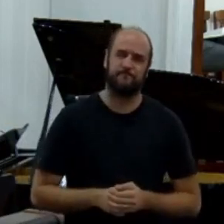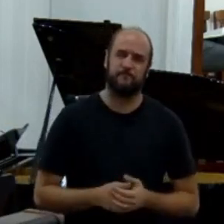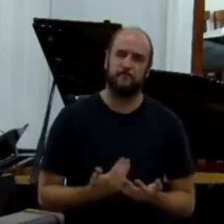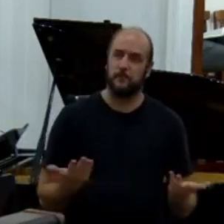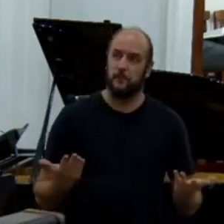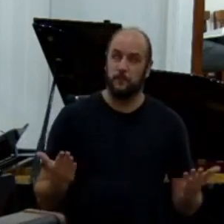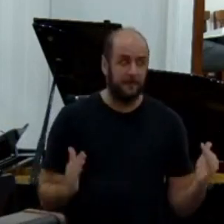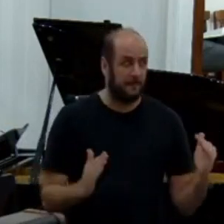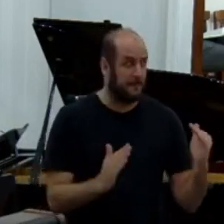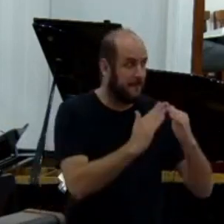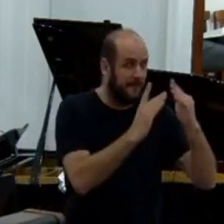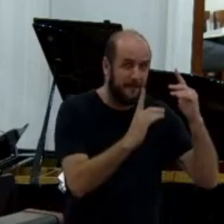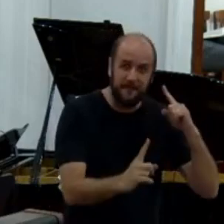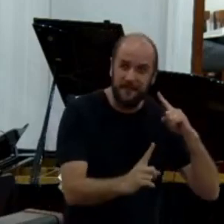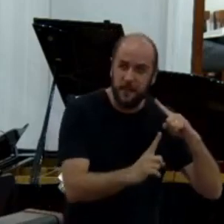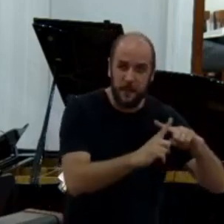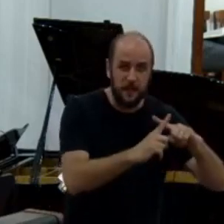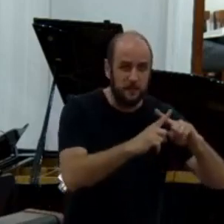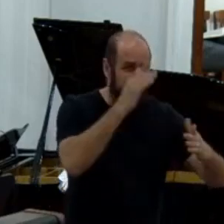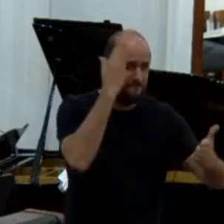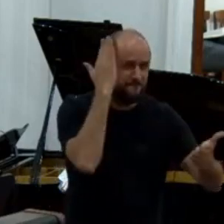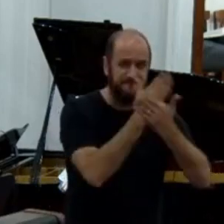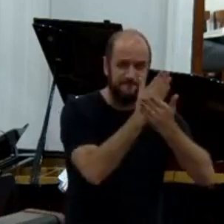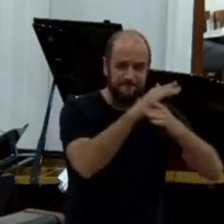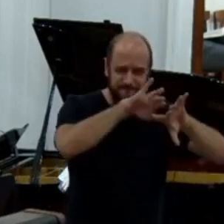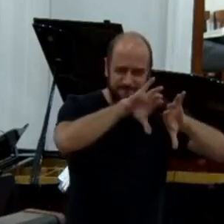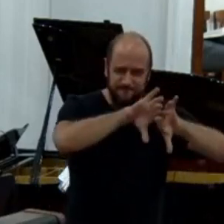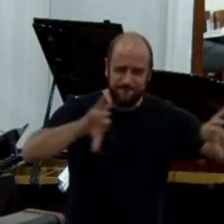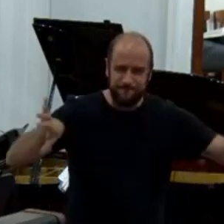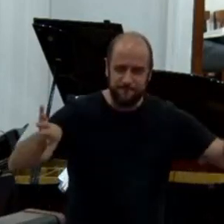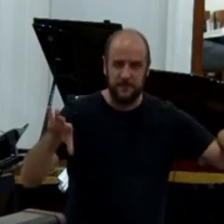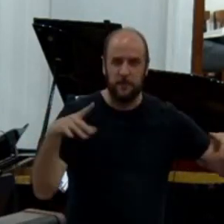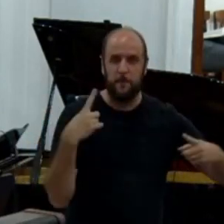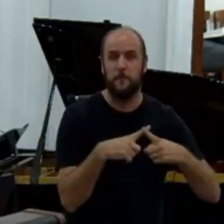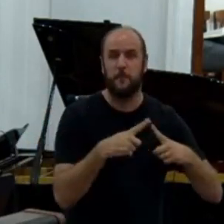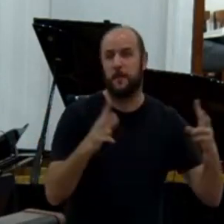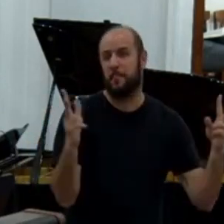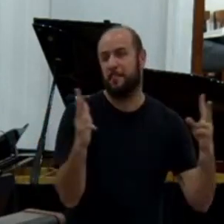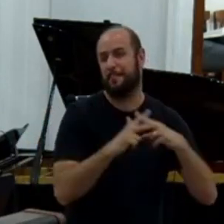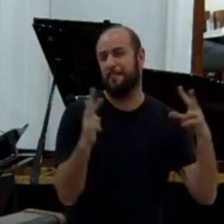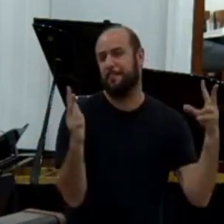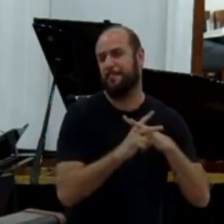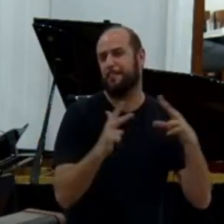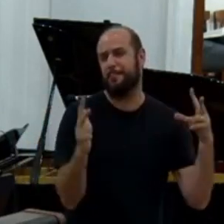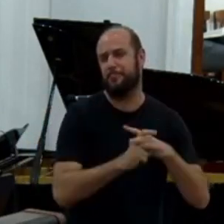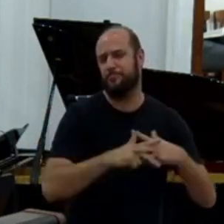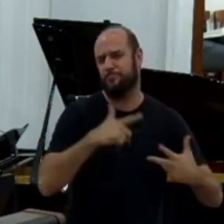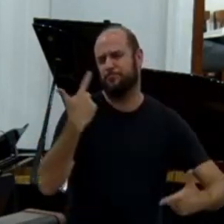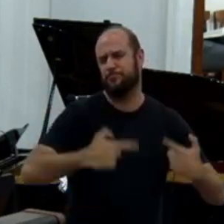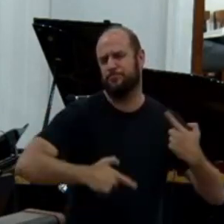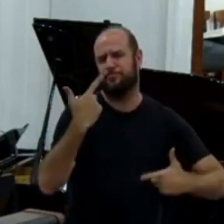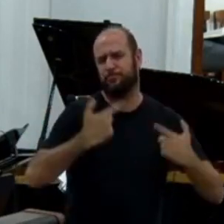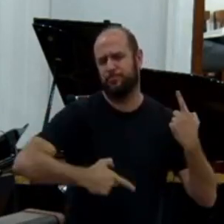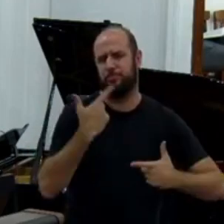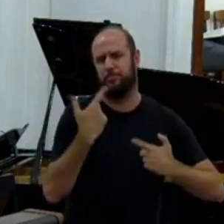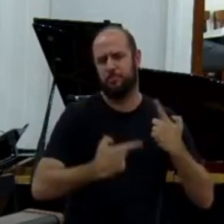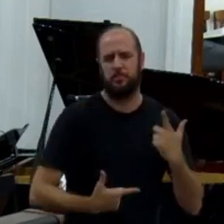Queridos, igrejas se dividem por causa de brigas, querelas, embates.